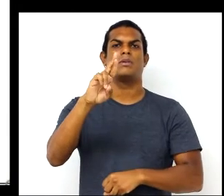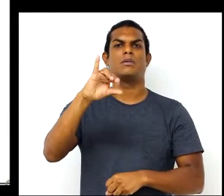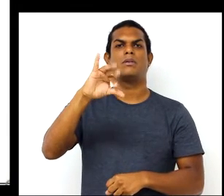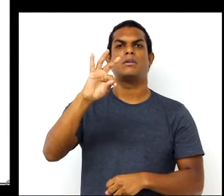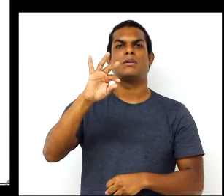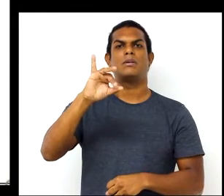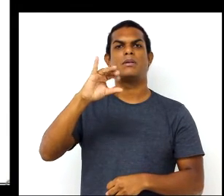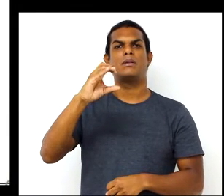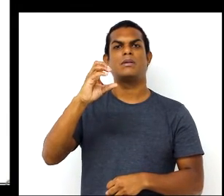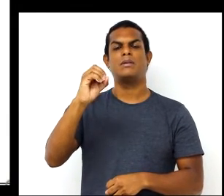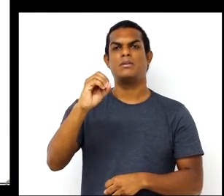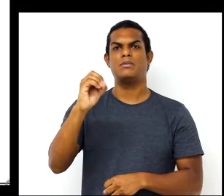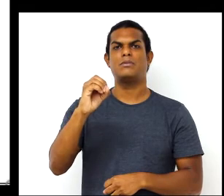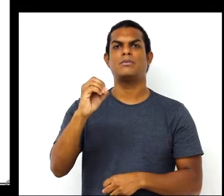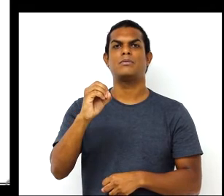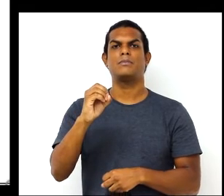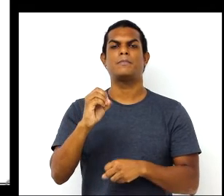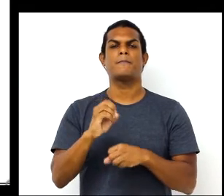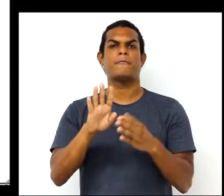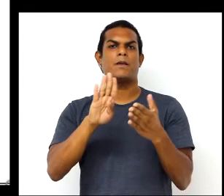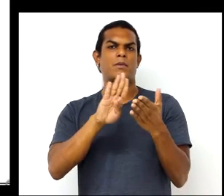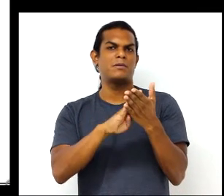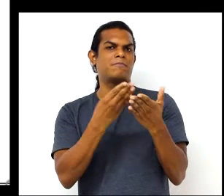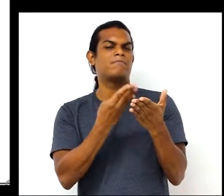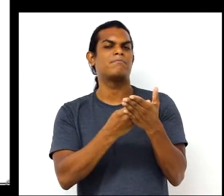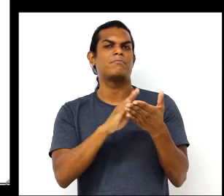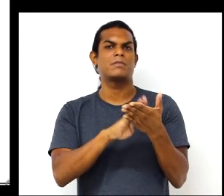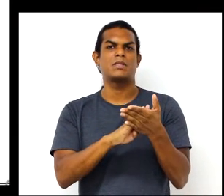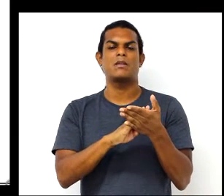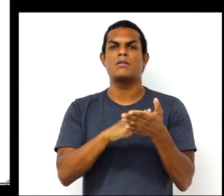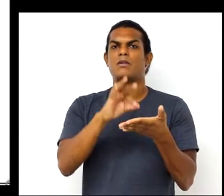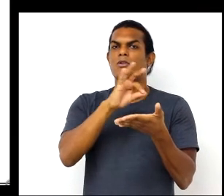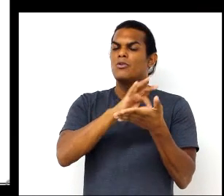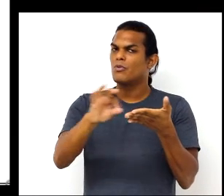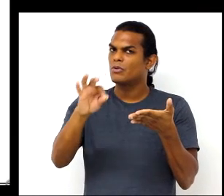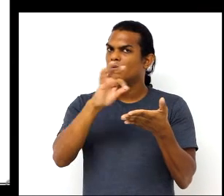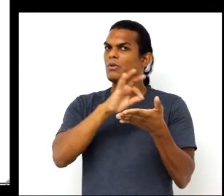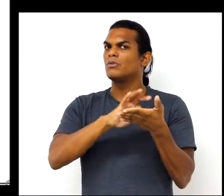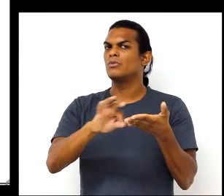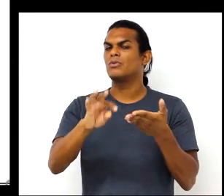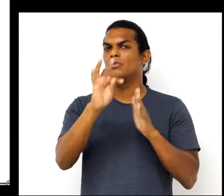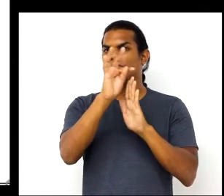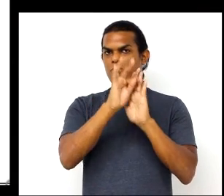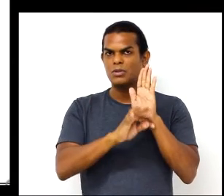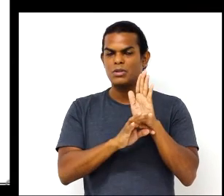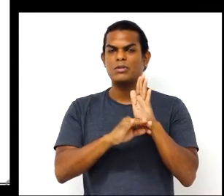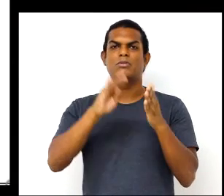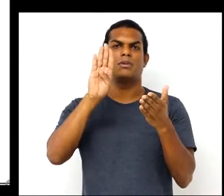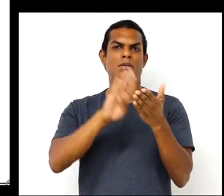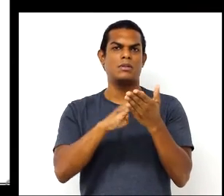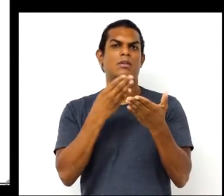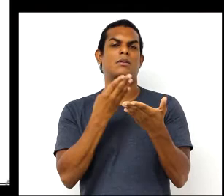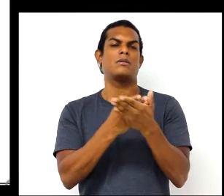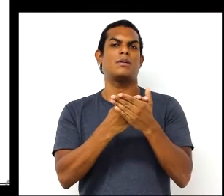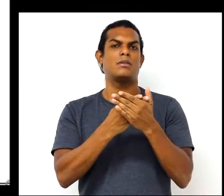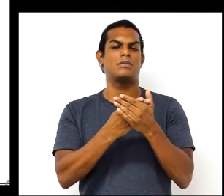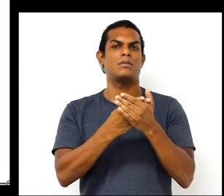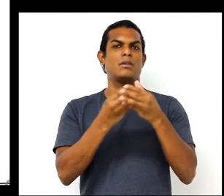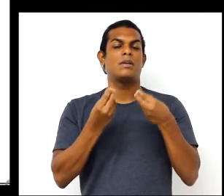tem um teor mais interpretativo, onde o produtor textual ele interpreta, ele